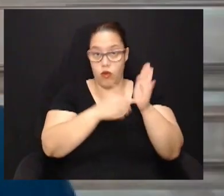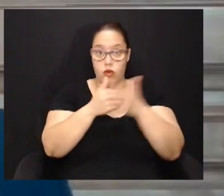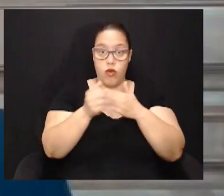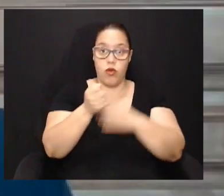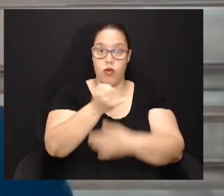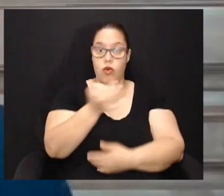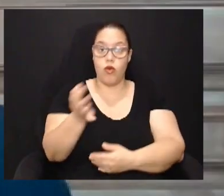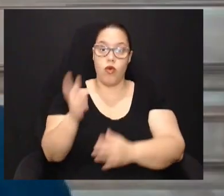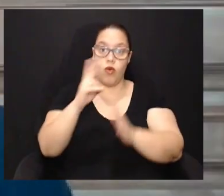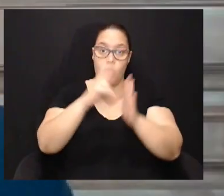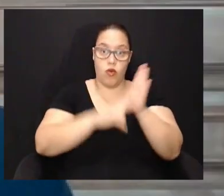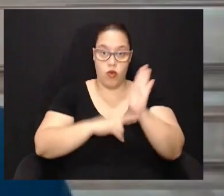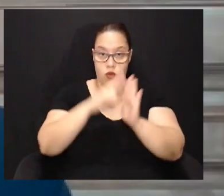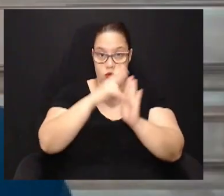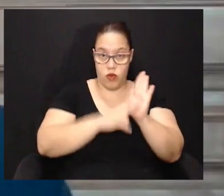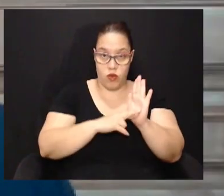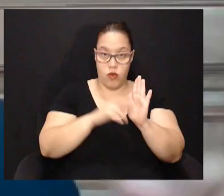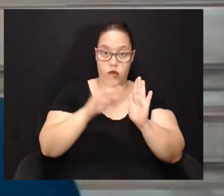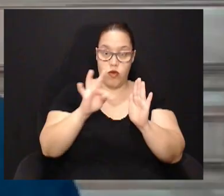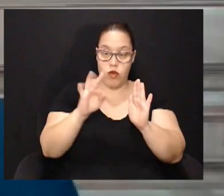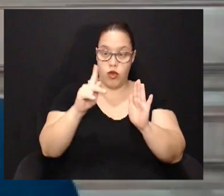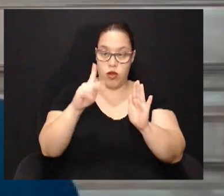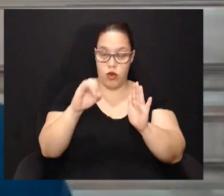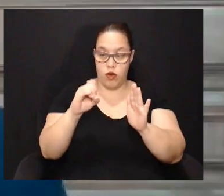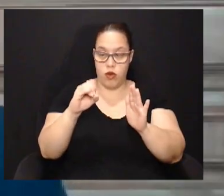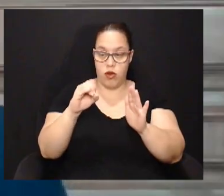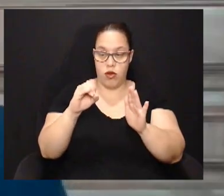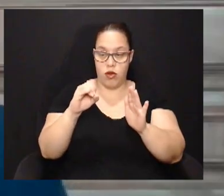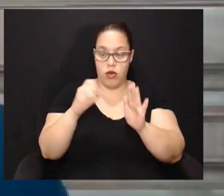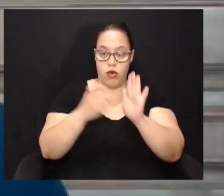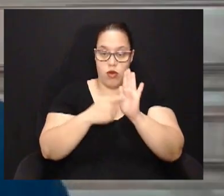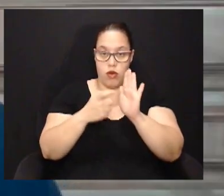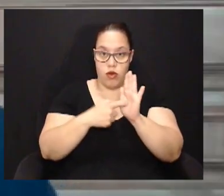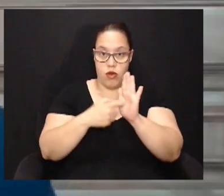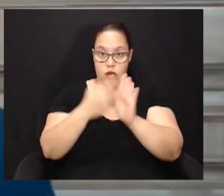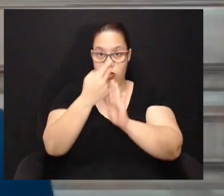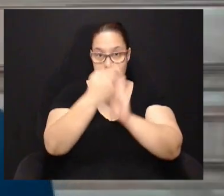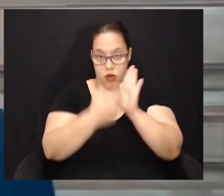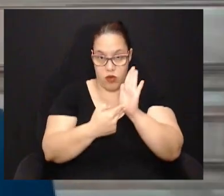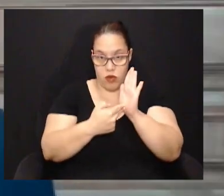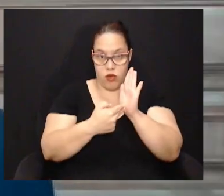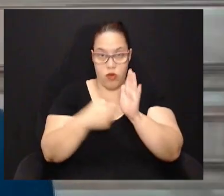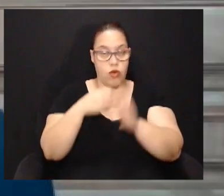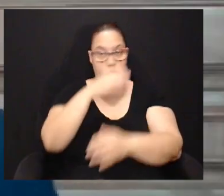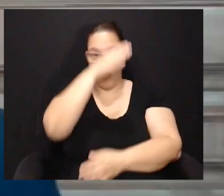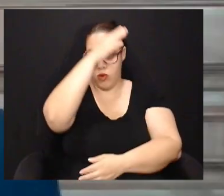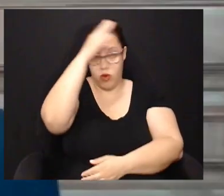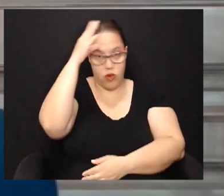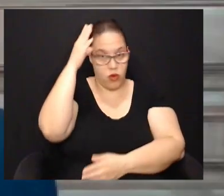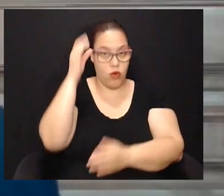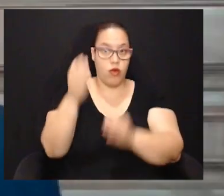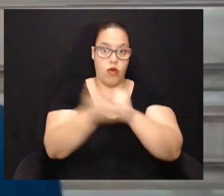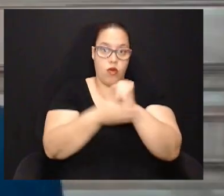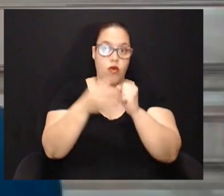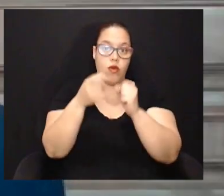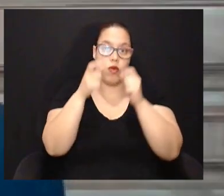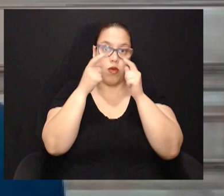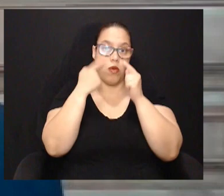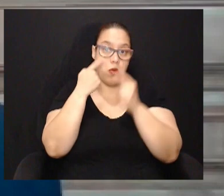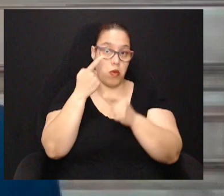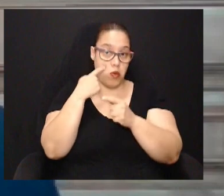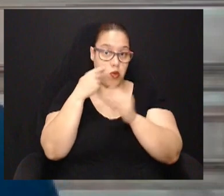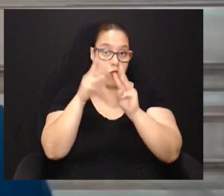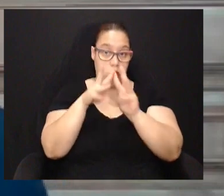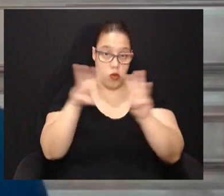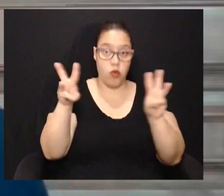qualquer consumidor quais são os termos que o TPO e o DMPT são expressos na rotulagem dos produtos. Então, qualquer consumidor, com base nessa nota